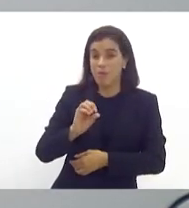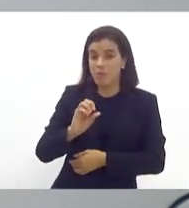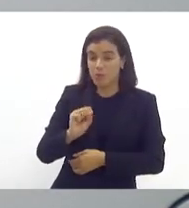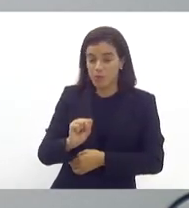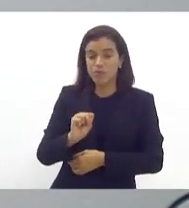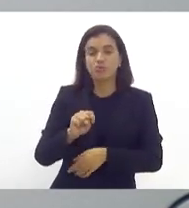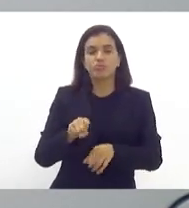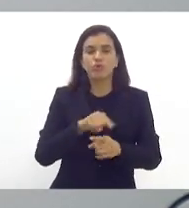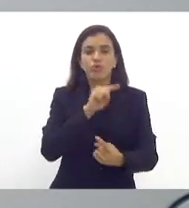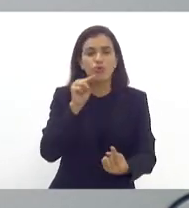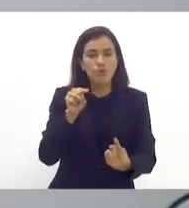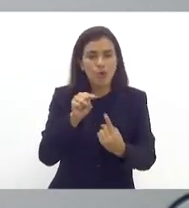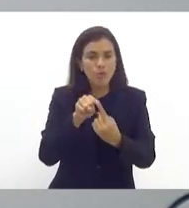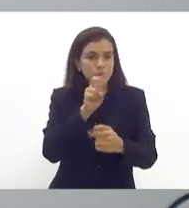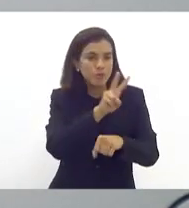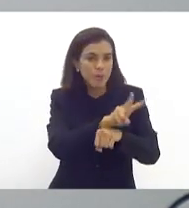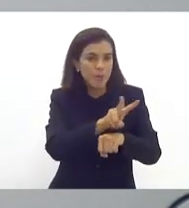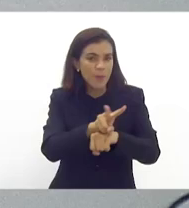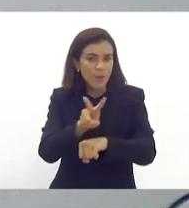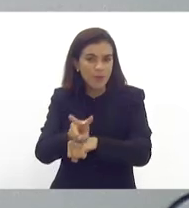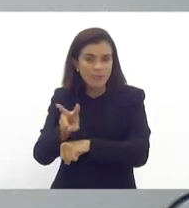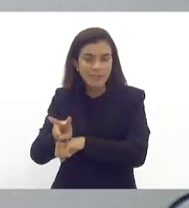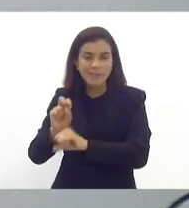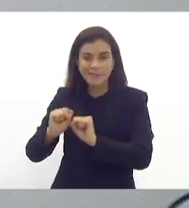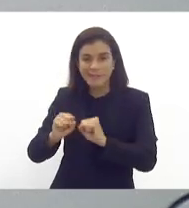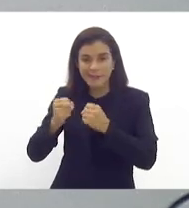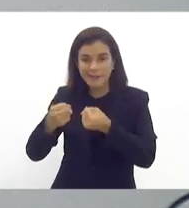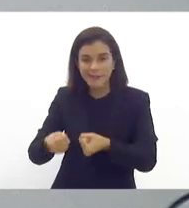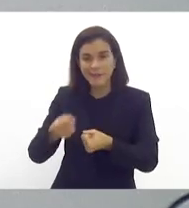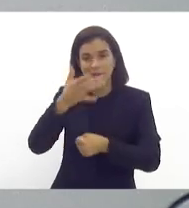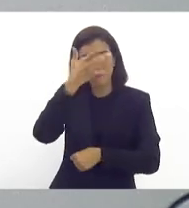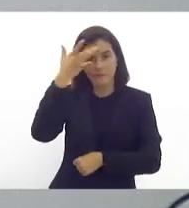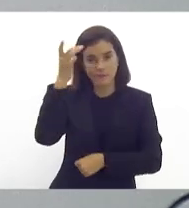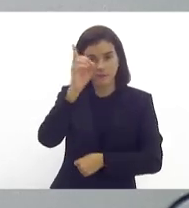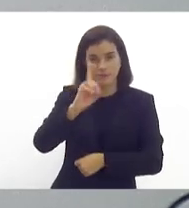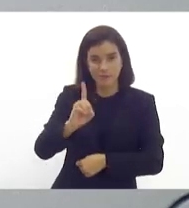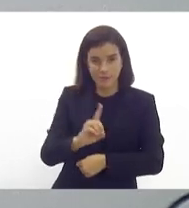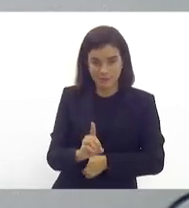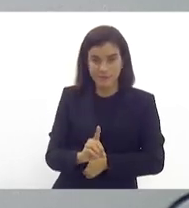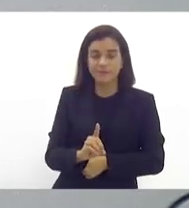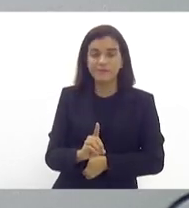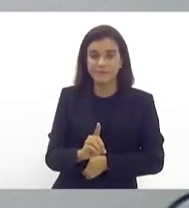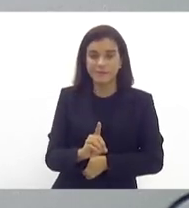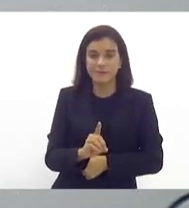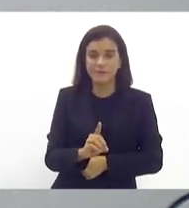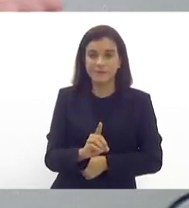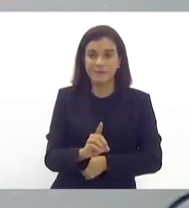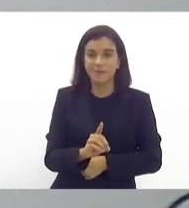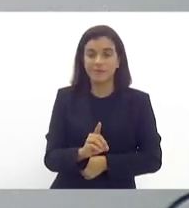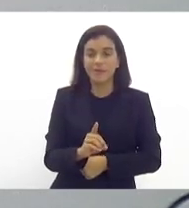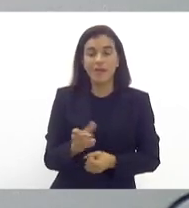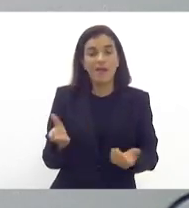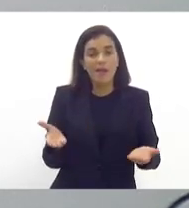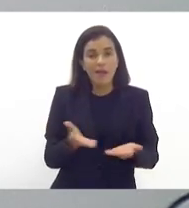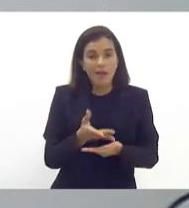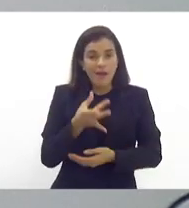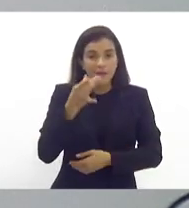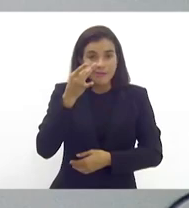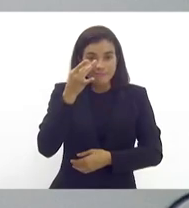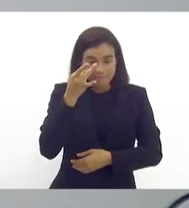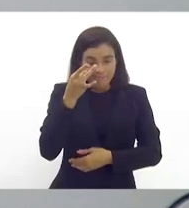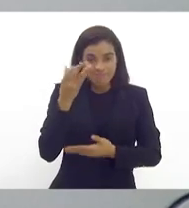que visa essa proteção essa defesa da pessoa com deficiência e o faço na presença e na